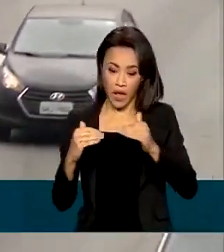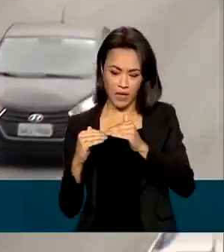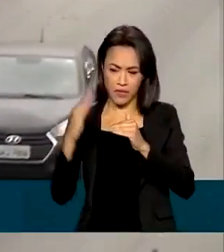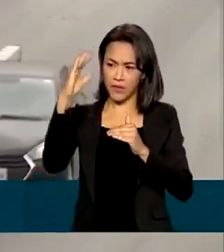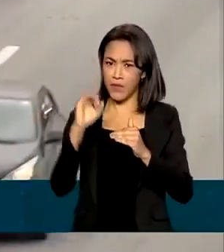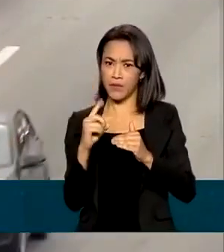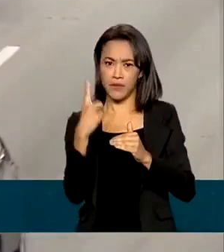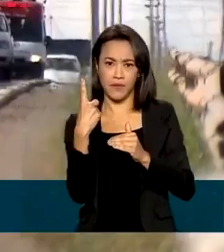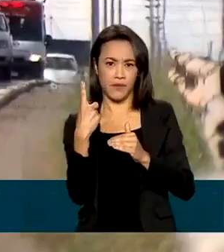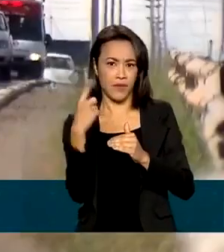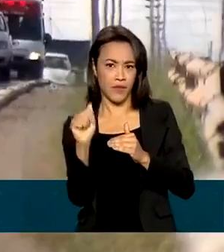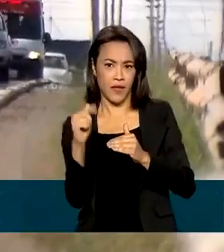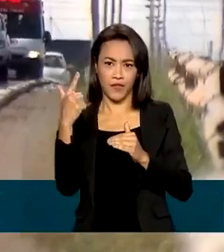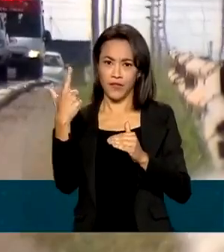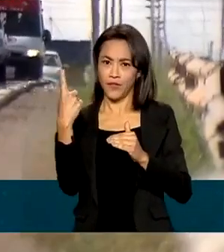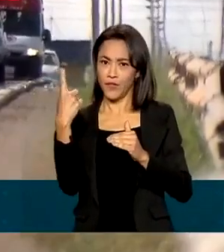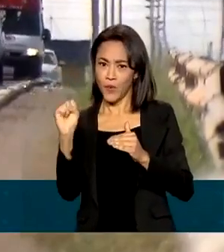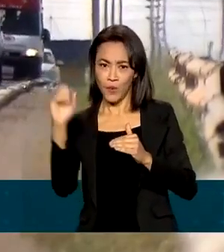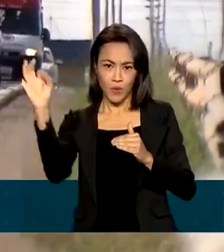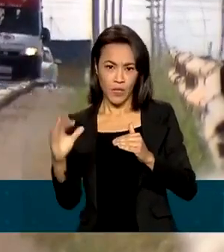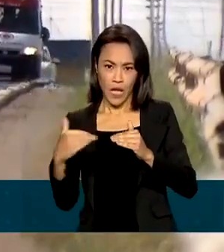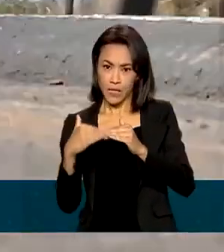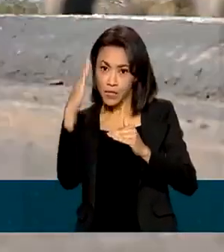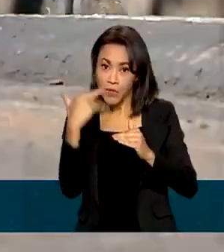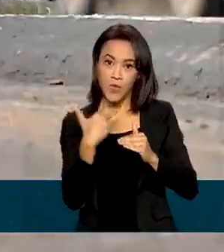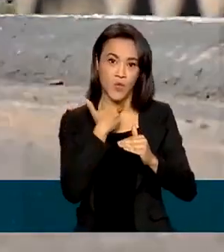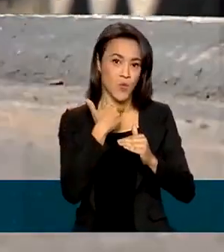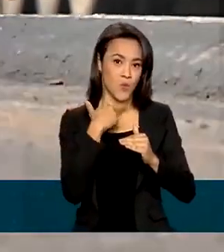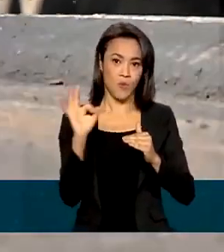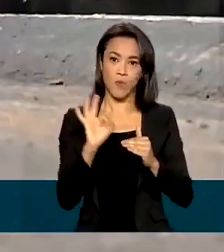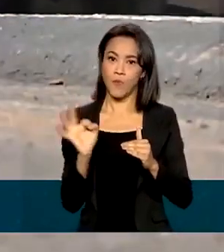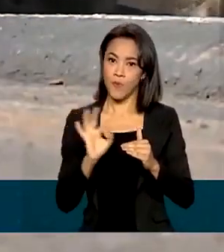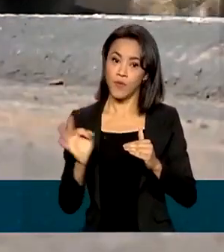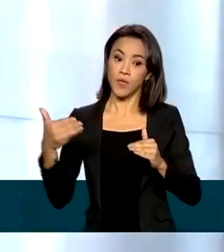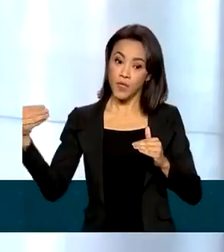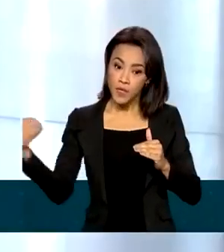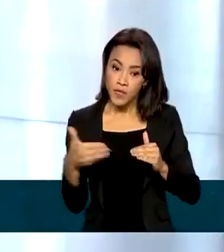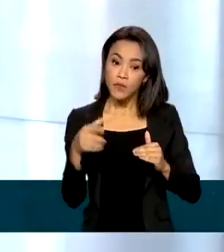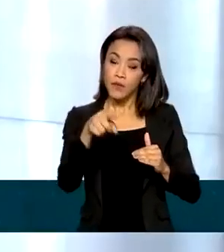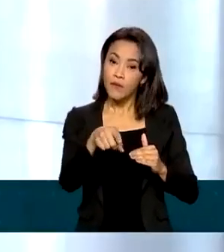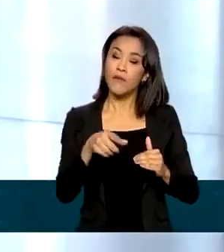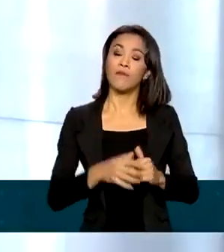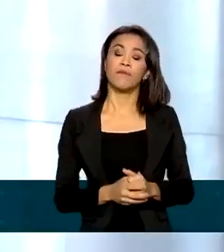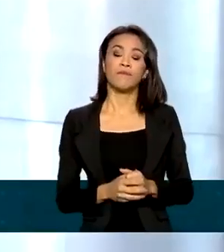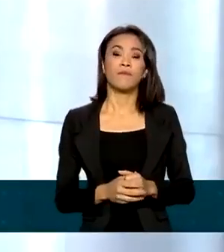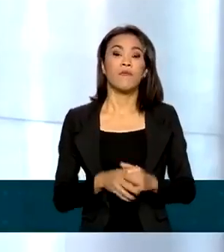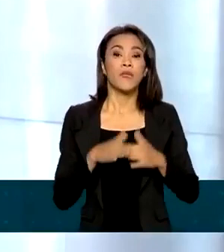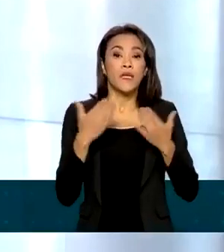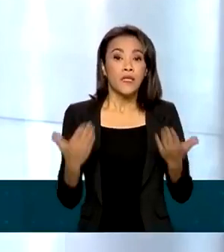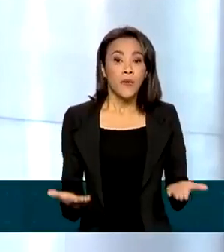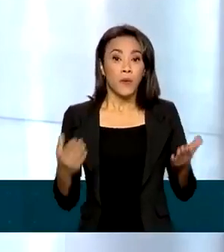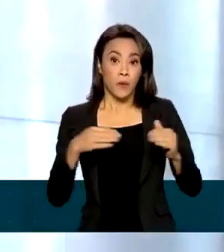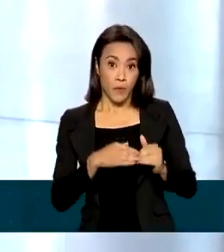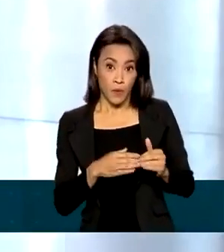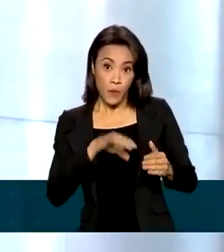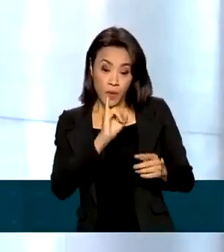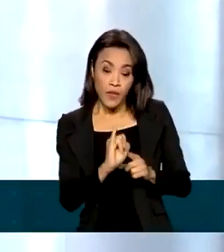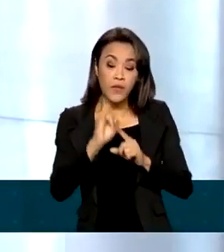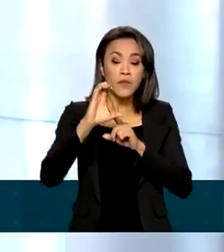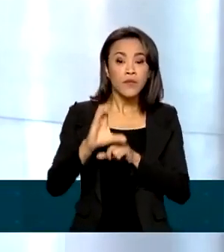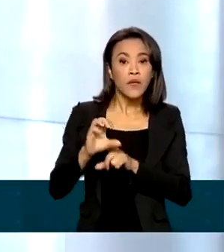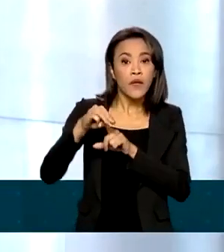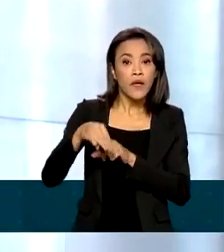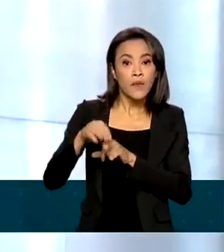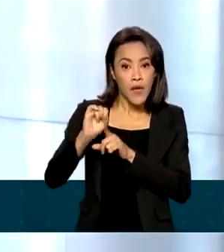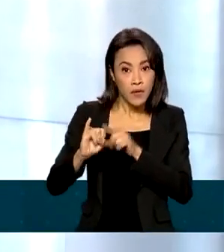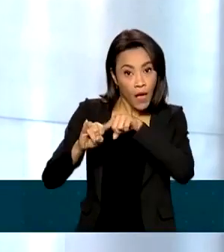18%, né? Essa é a alíquota, né, para serviços essenciais praticada na maioria dos estados. Como o ICMS é responsável, né,